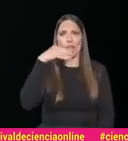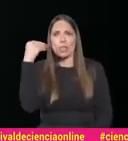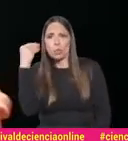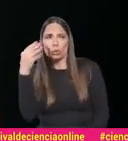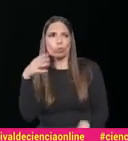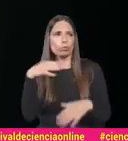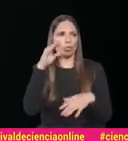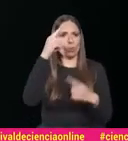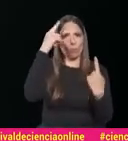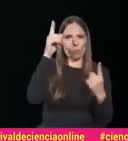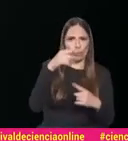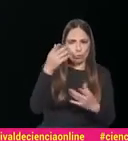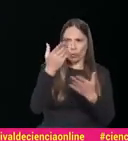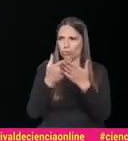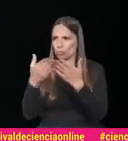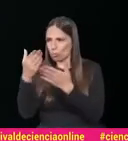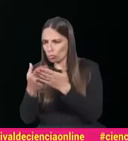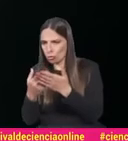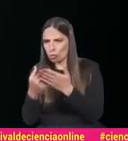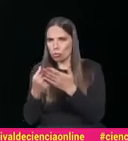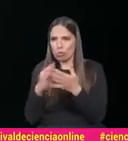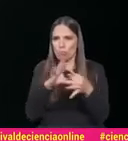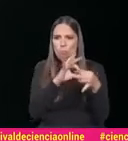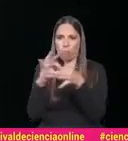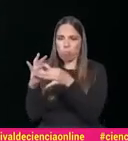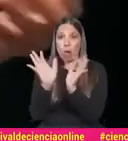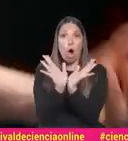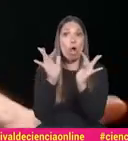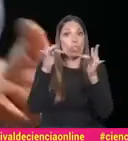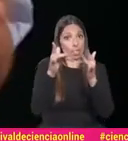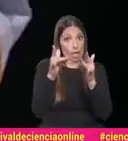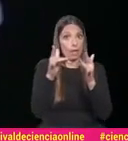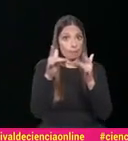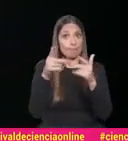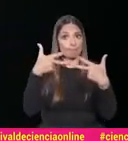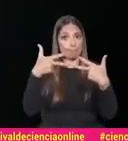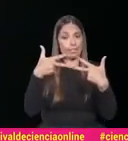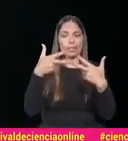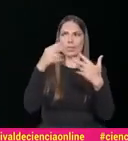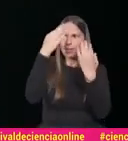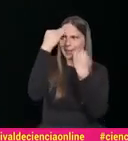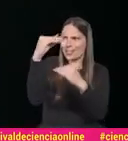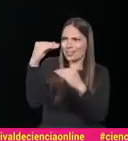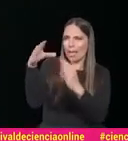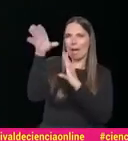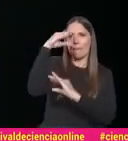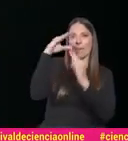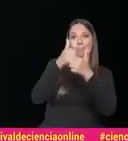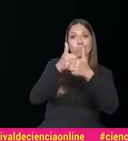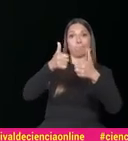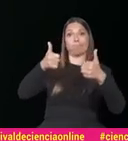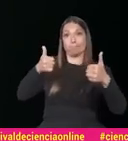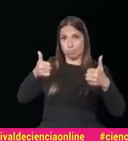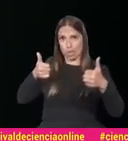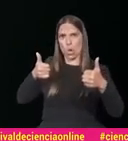adultos, professores, estudantes, poderem estar ligados online e, por isso, ensinar e aprender também à distância de